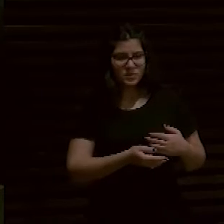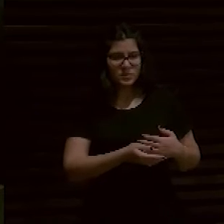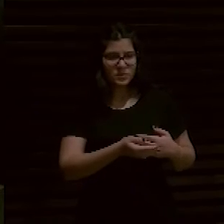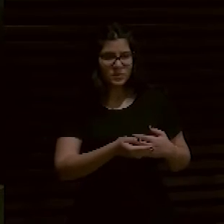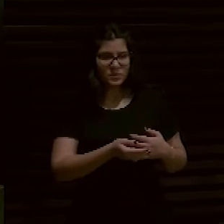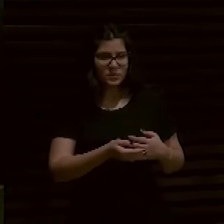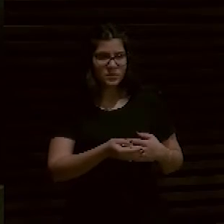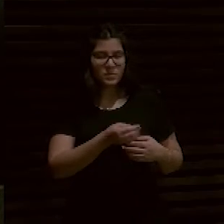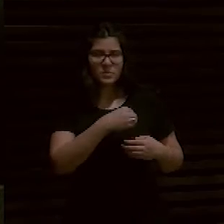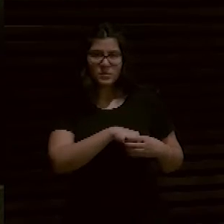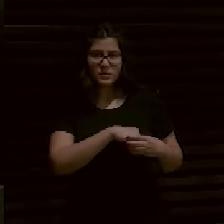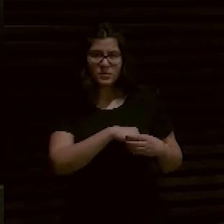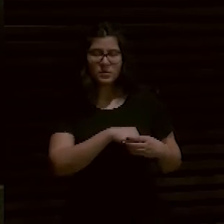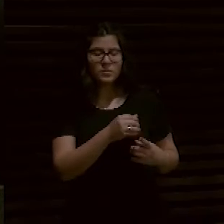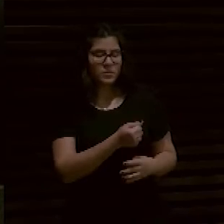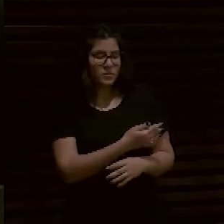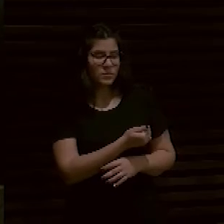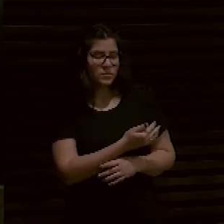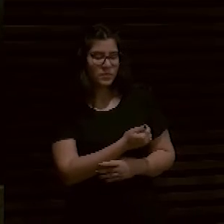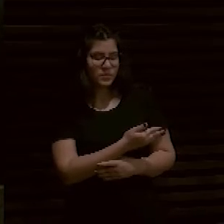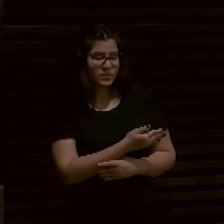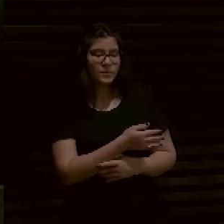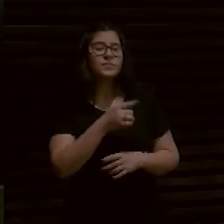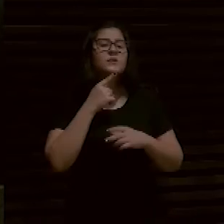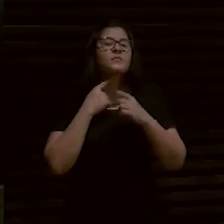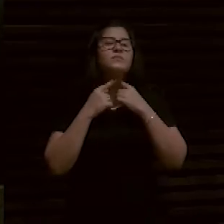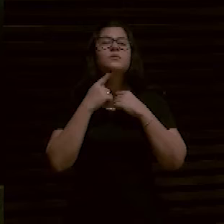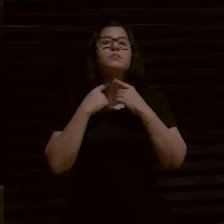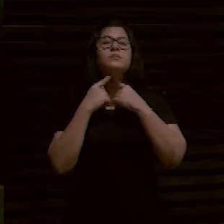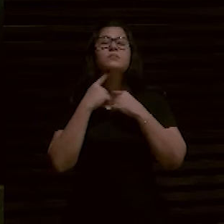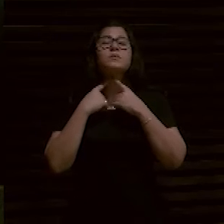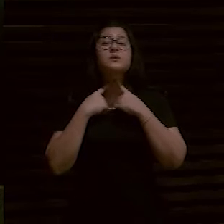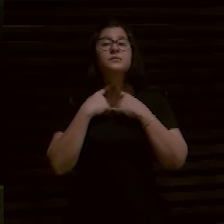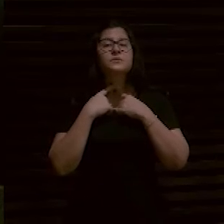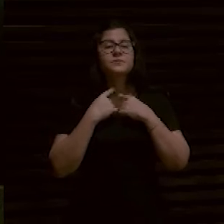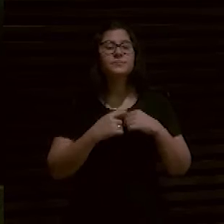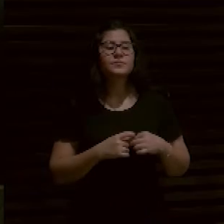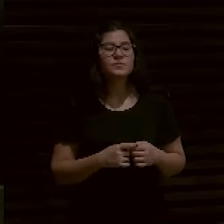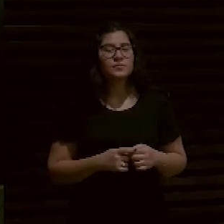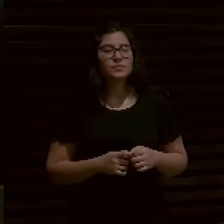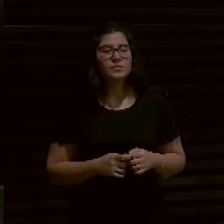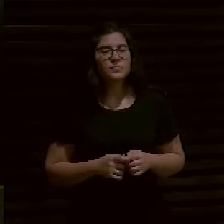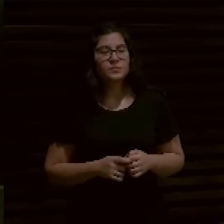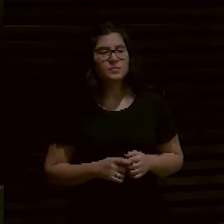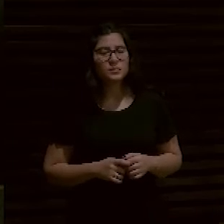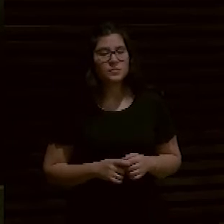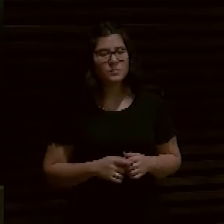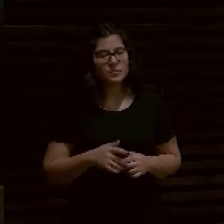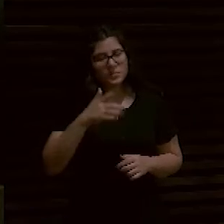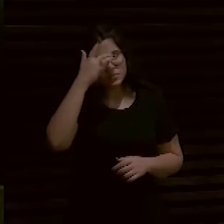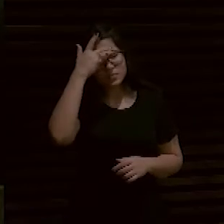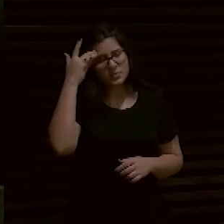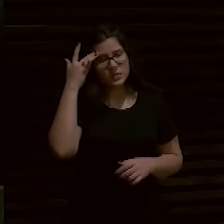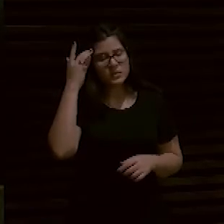coração, mas rim, entranhas. É a vontade humana. O homem então faz da sua